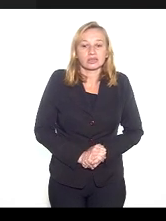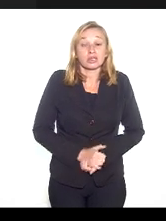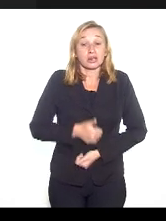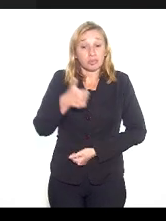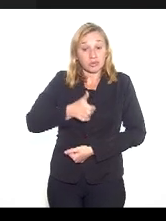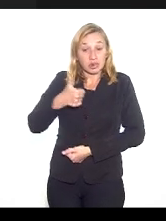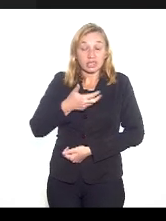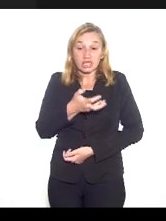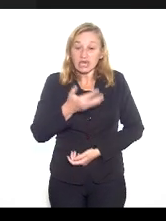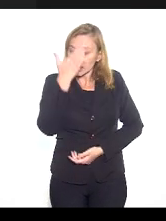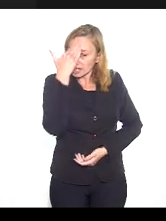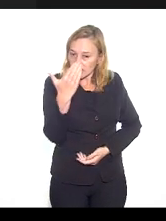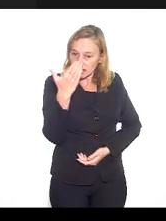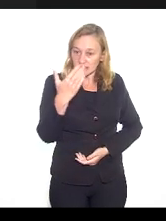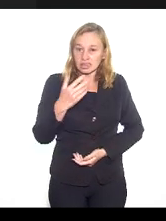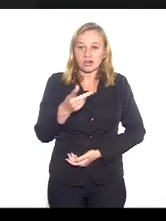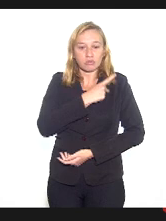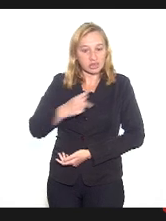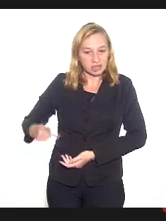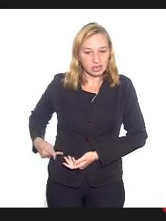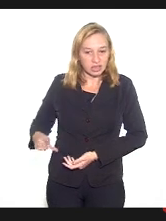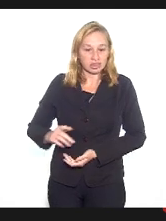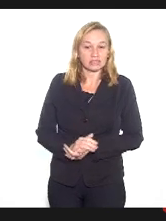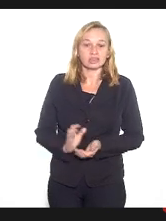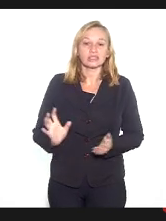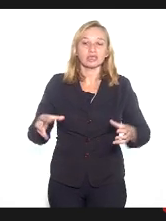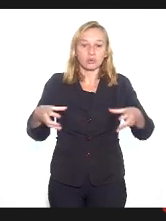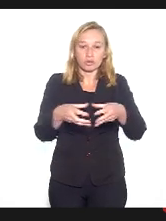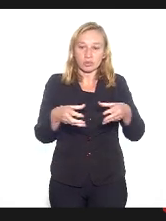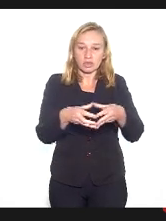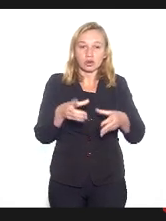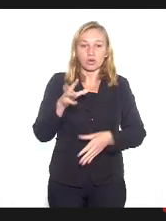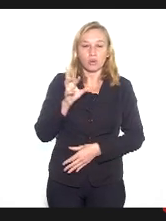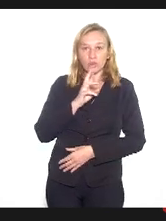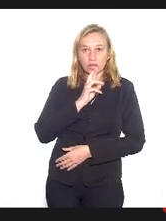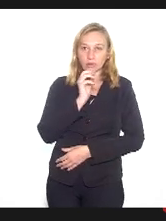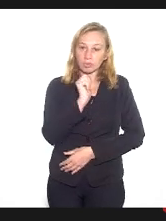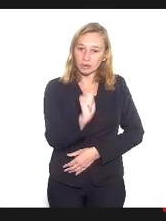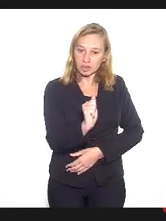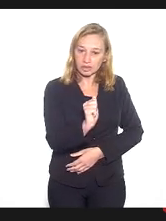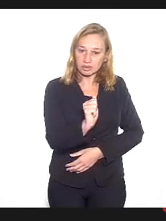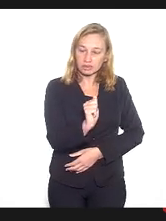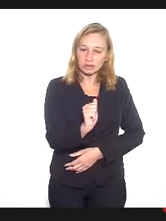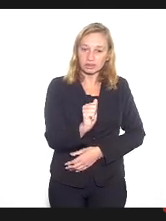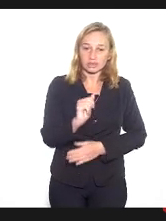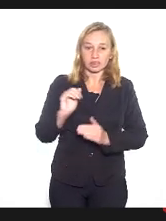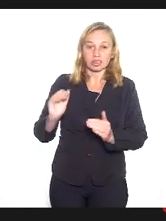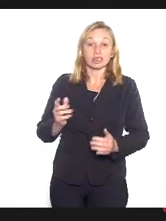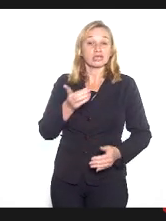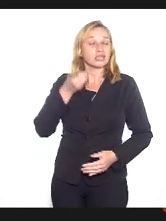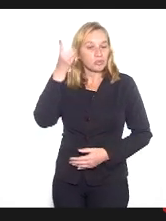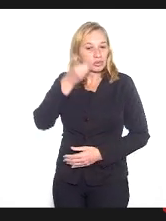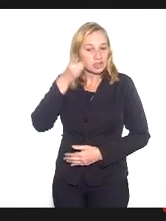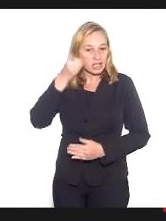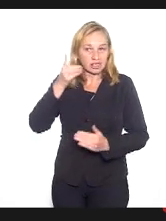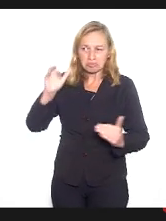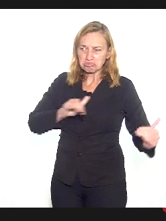Primeiramente, queria agradecer ao presidente da comissão, Rodrigo Amorim, excelentíssima deputada Marta